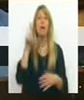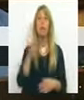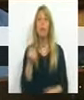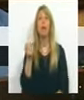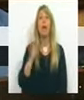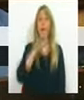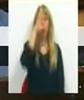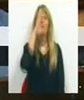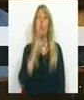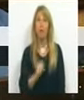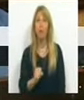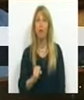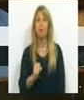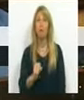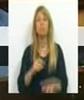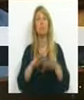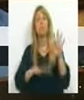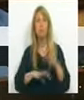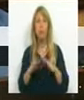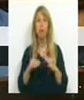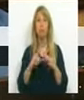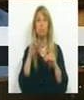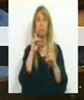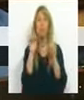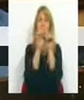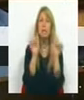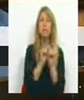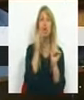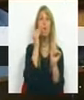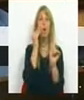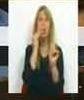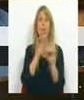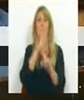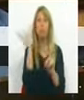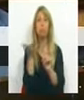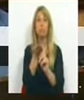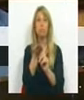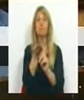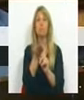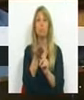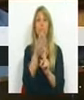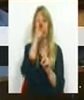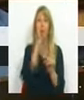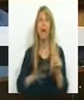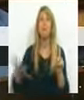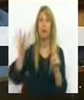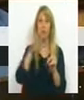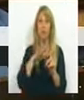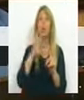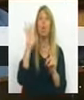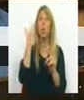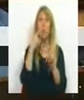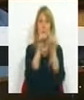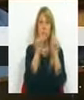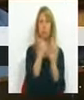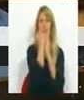Governo anterior que sistematizou o regime das contornações ambientais e, quando fez essa sistematização,